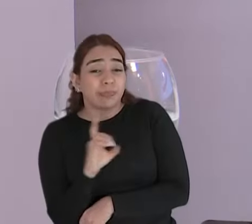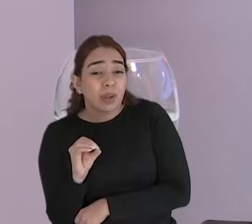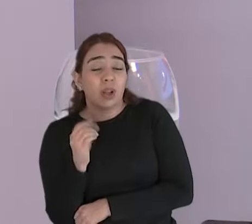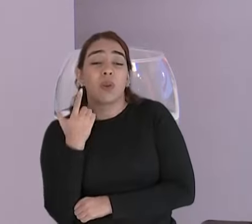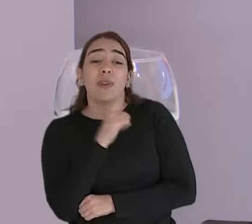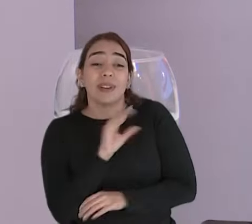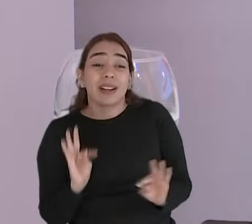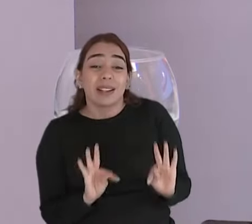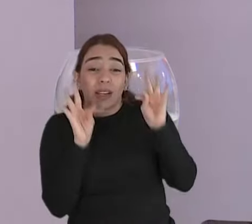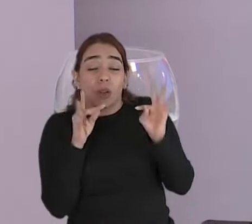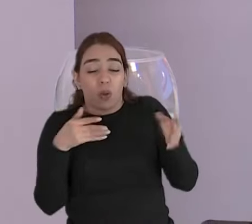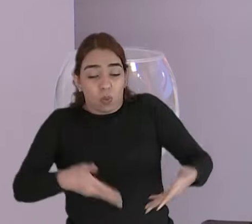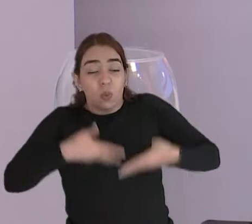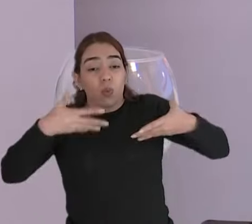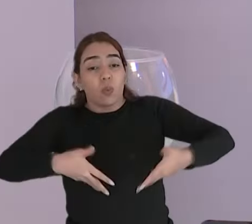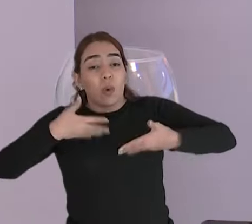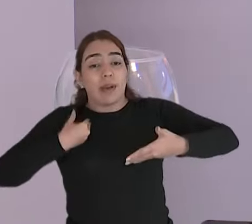a sobreviverem, mas